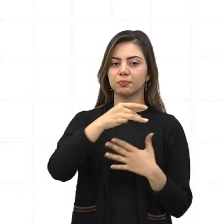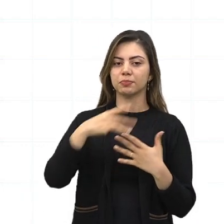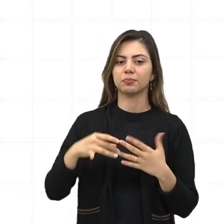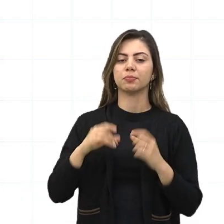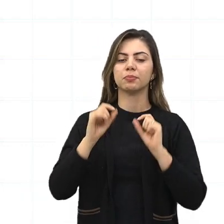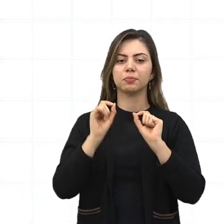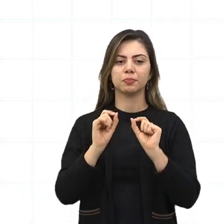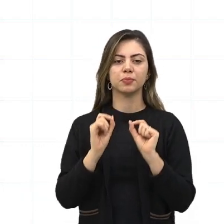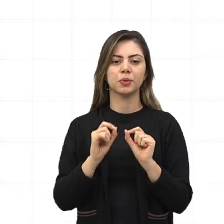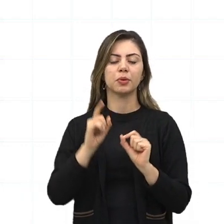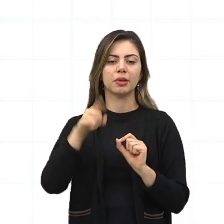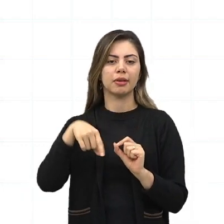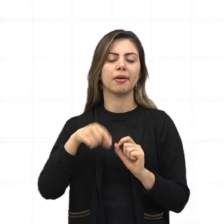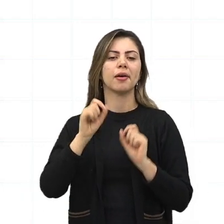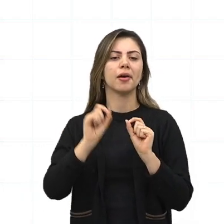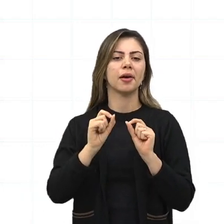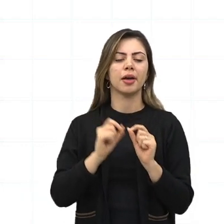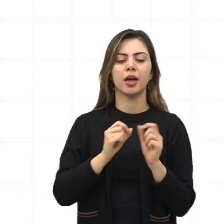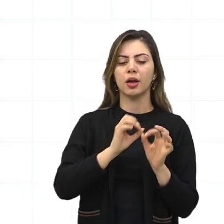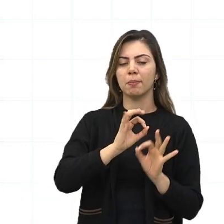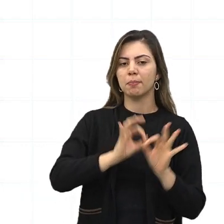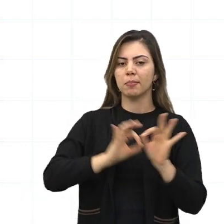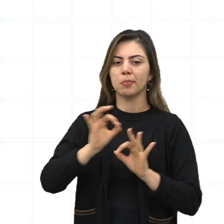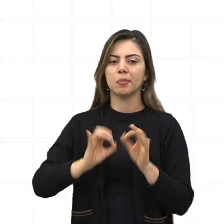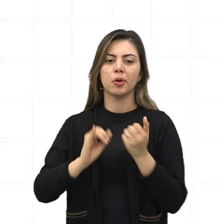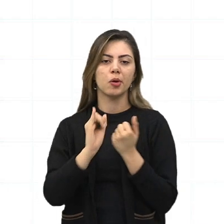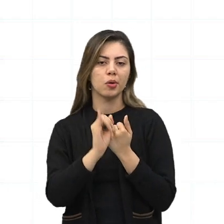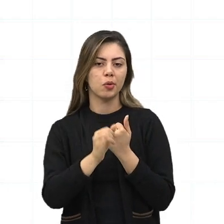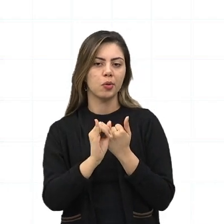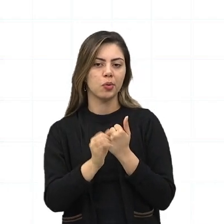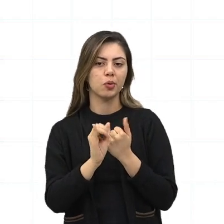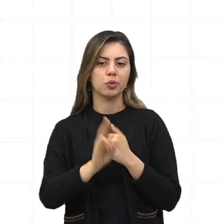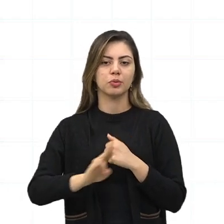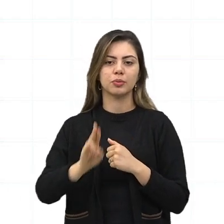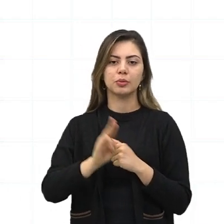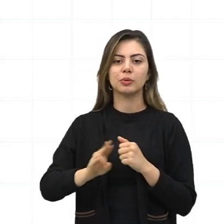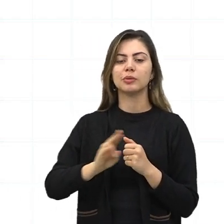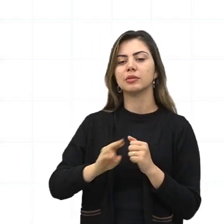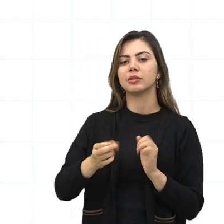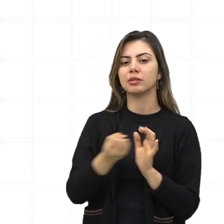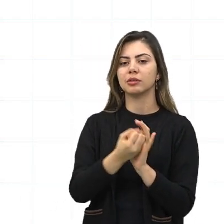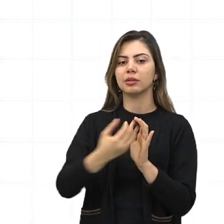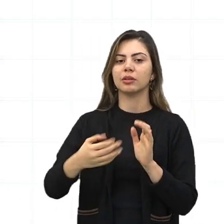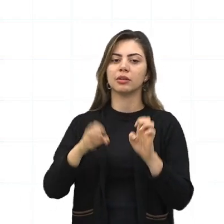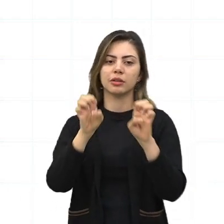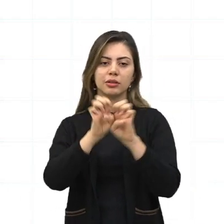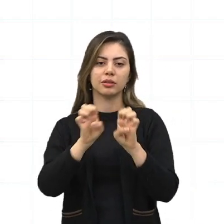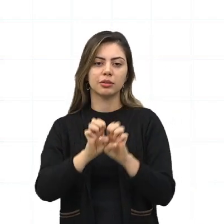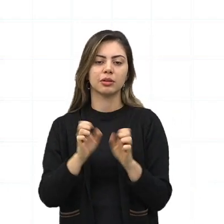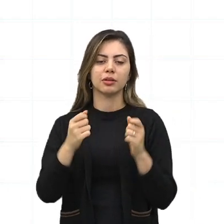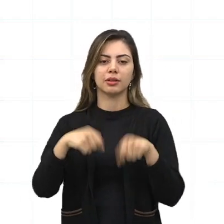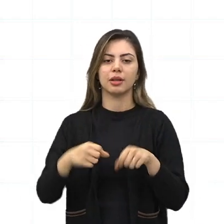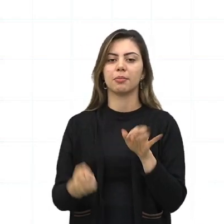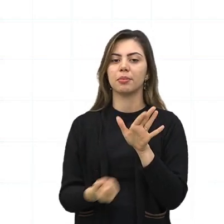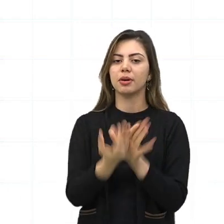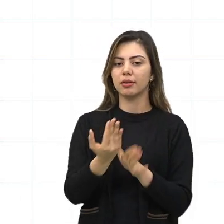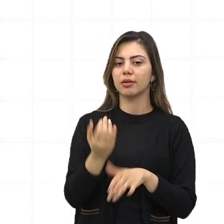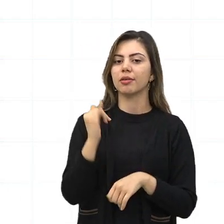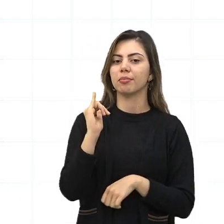textualidade. E lá no nosso detalhamento nós temos construção de crônicas, utilizando os